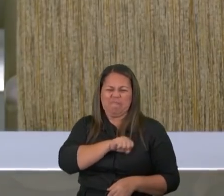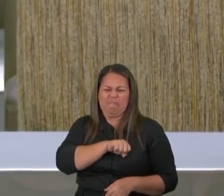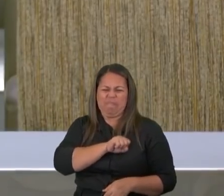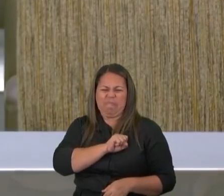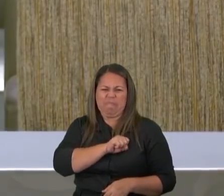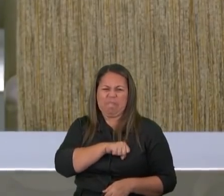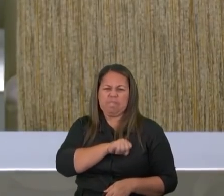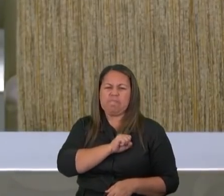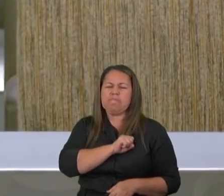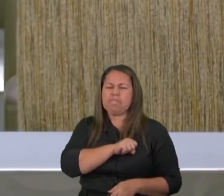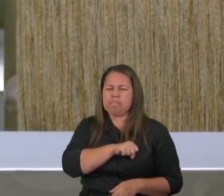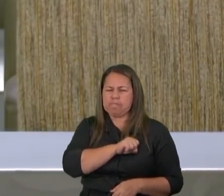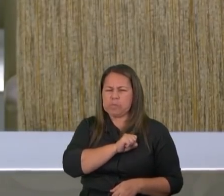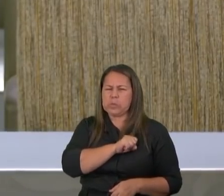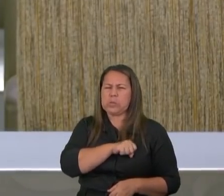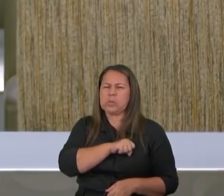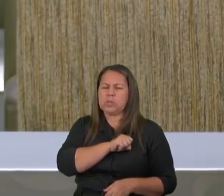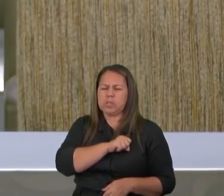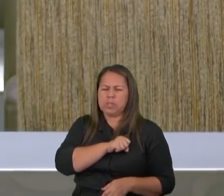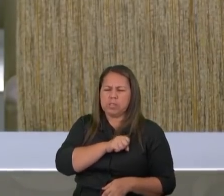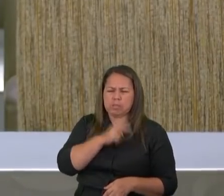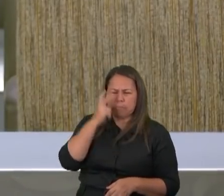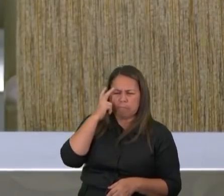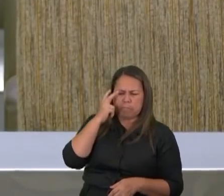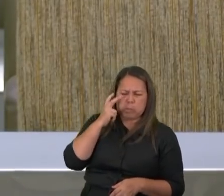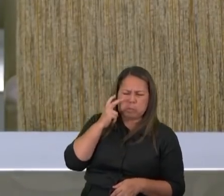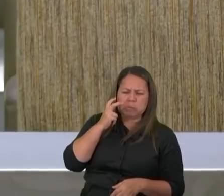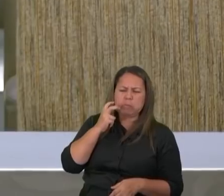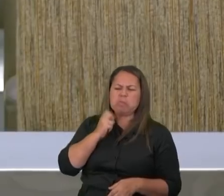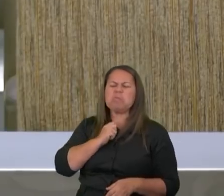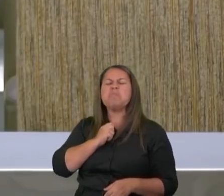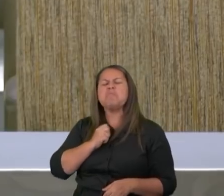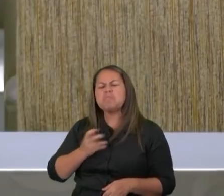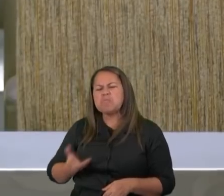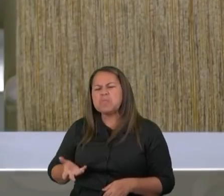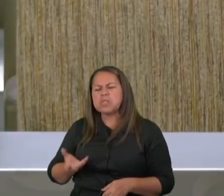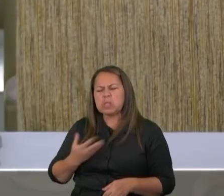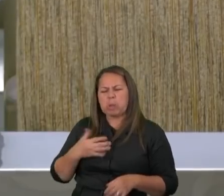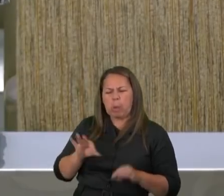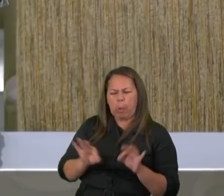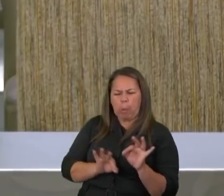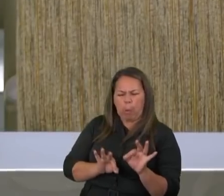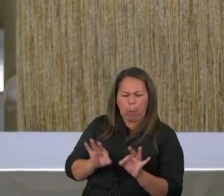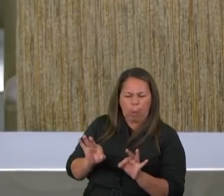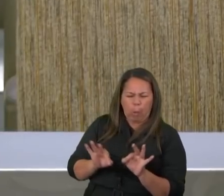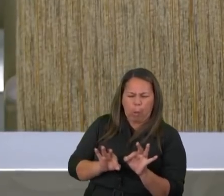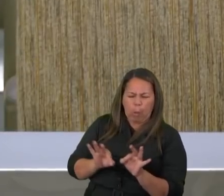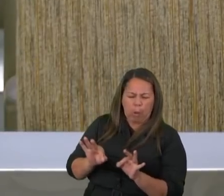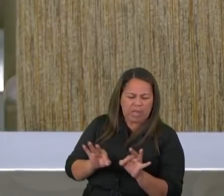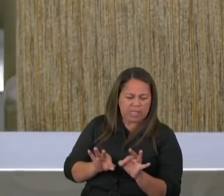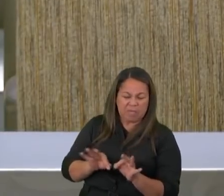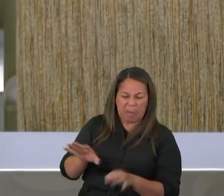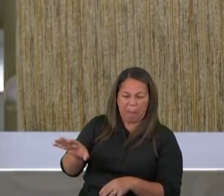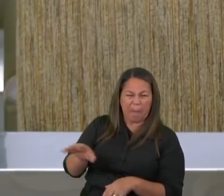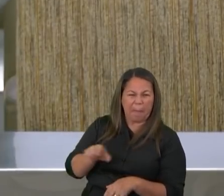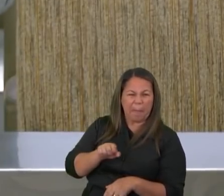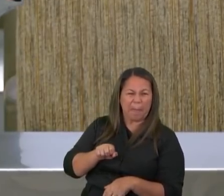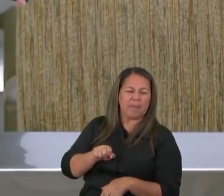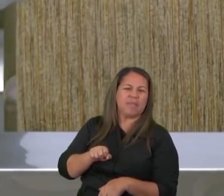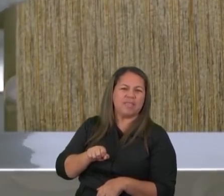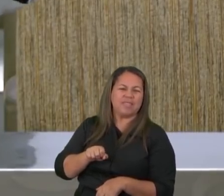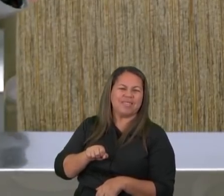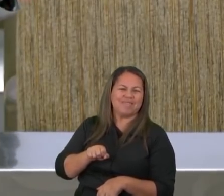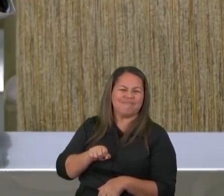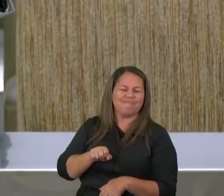maldoso, astucioso, sagaz. Ele preparou a cilada, ele preparou o